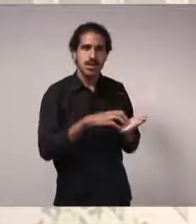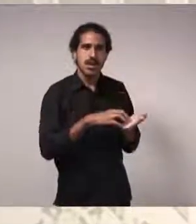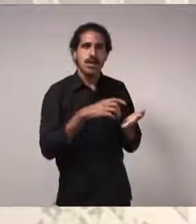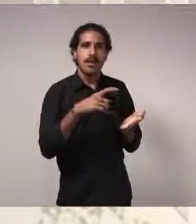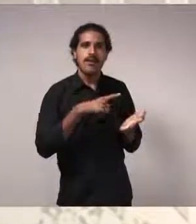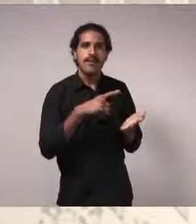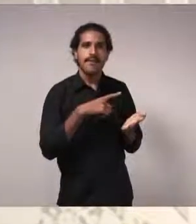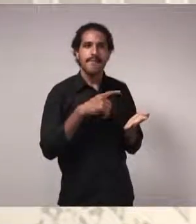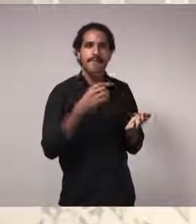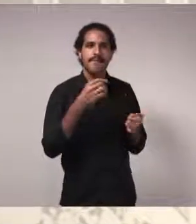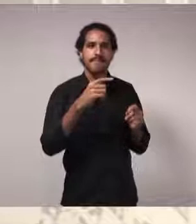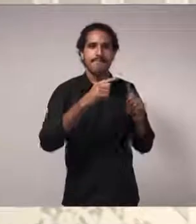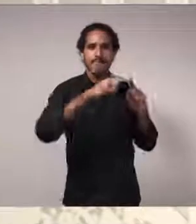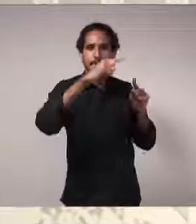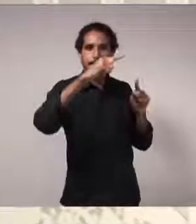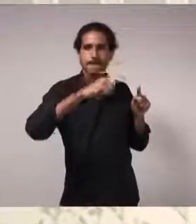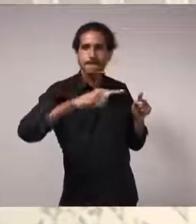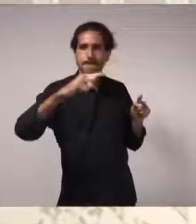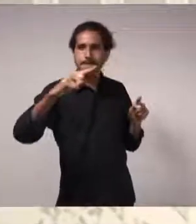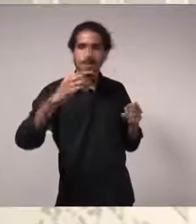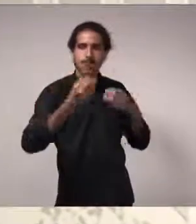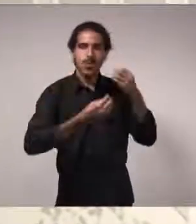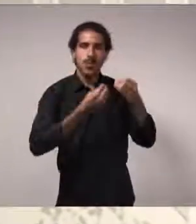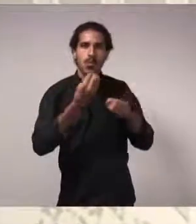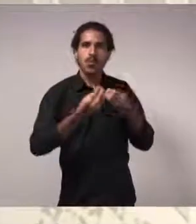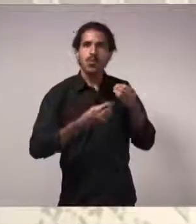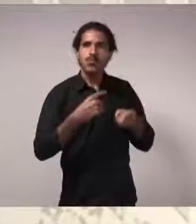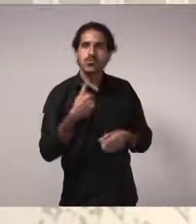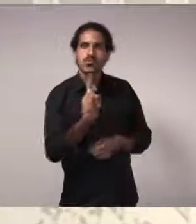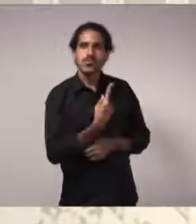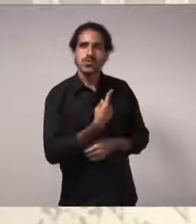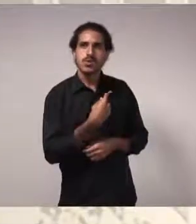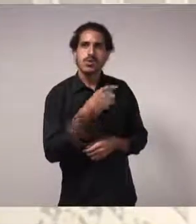lá no próprio quadro da central para poder fazer. E aí esse é só